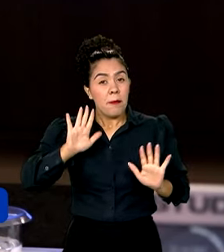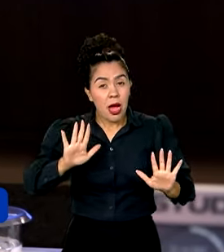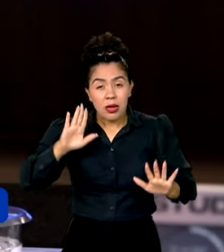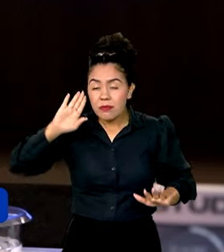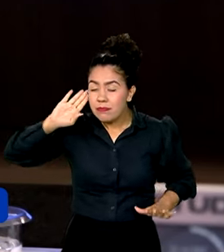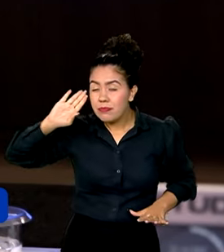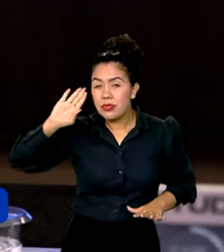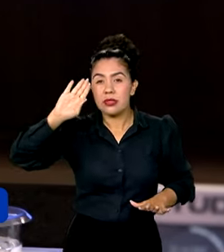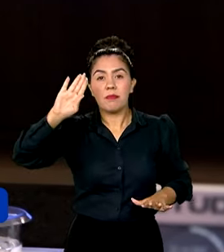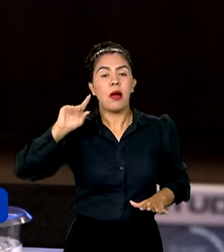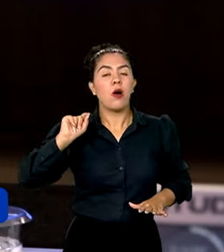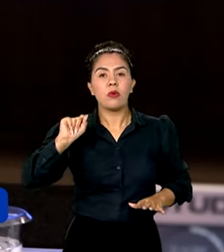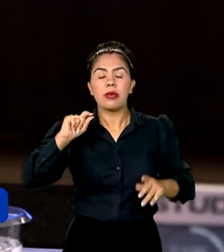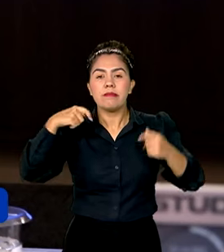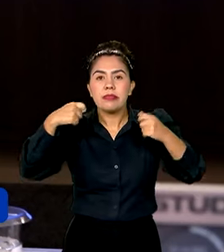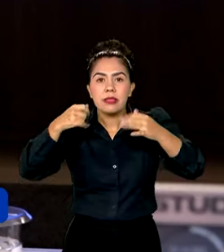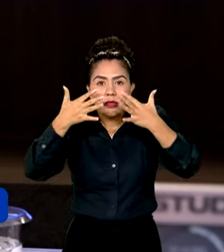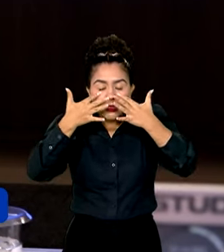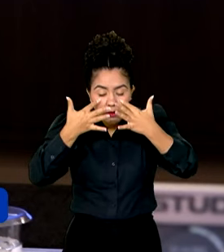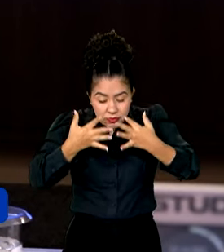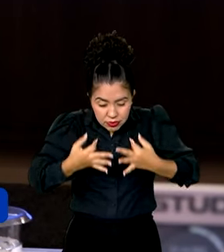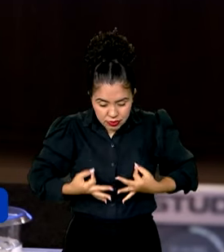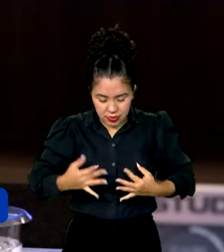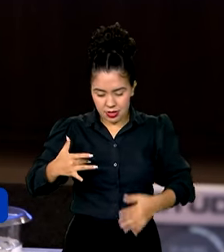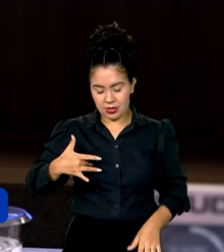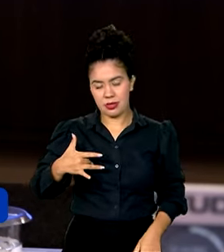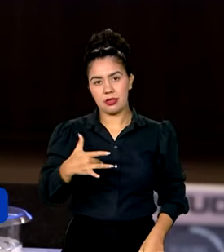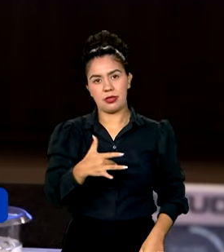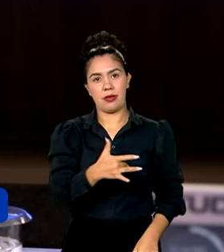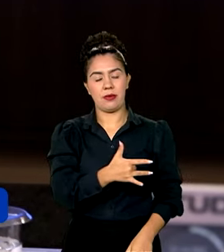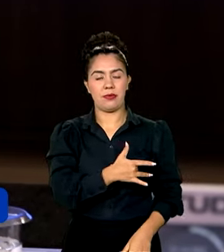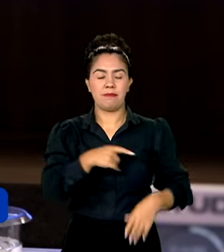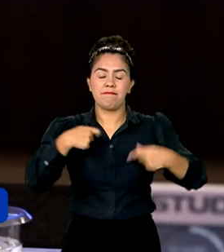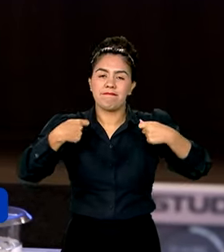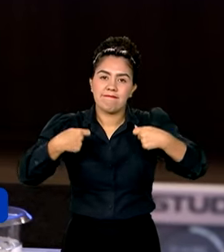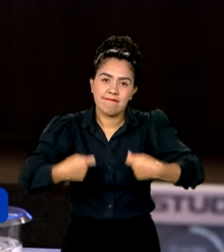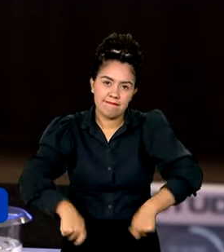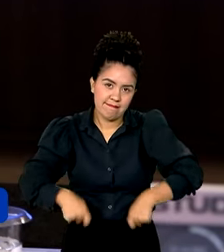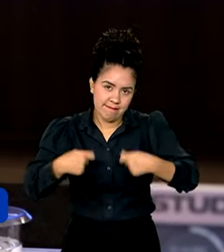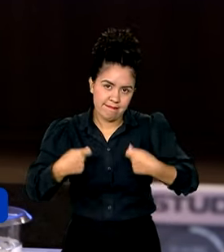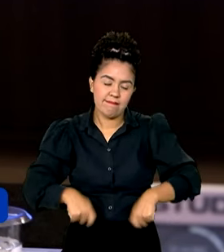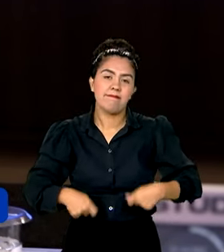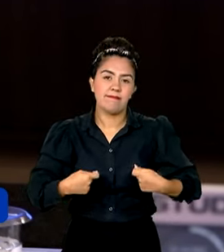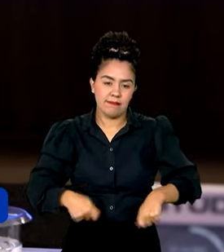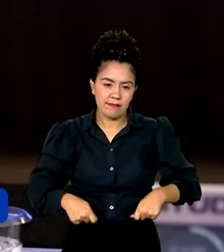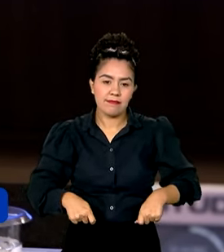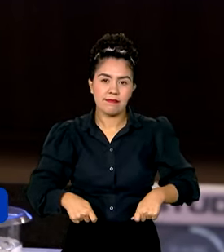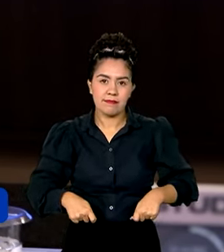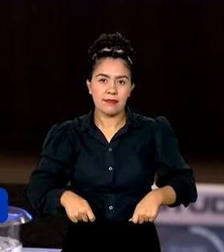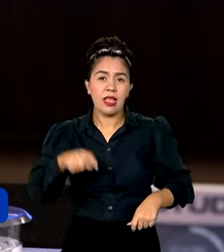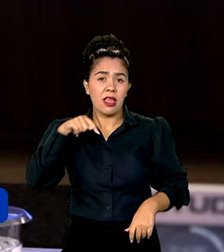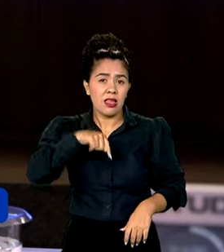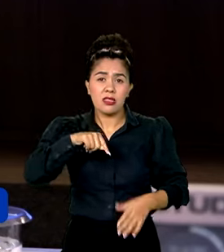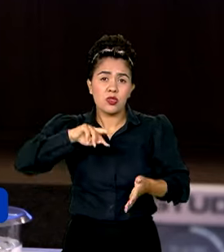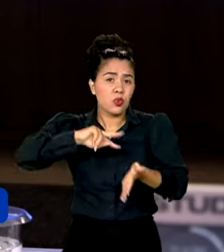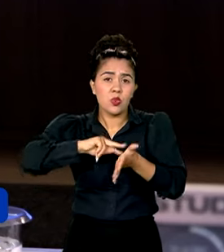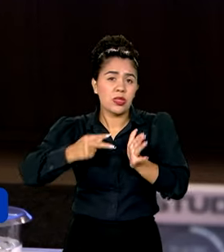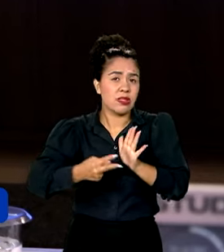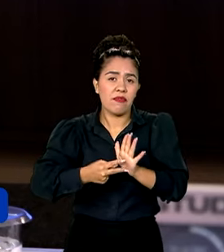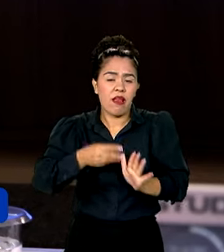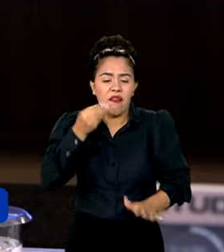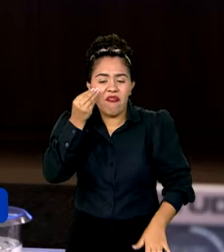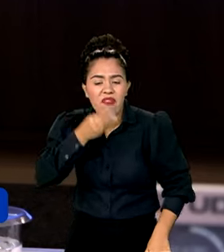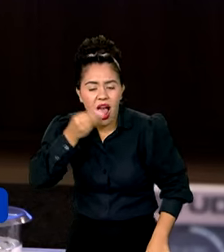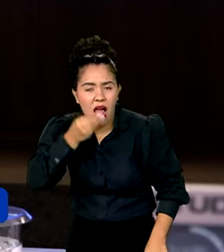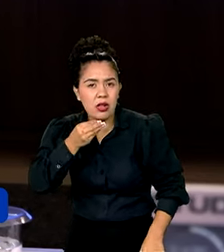eh ter um cuidado com a saúde né ter Estar atento a isso eh isso não é fraqueza né